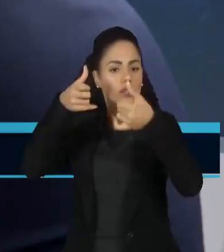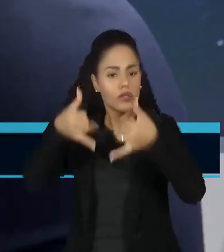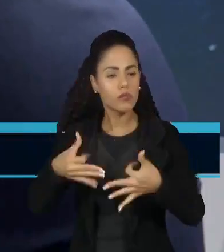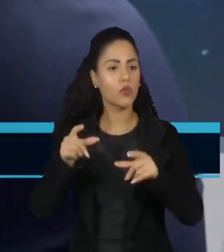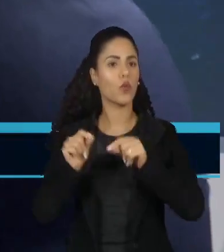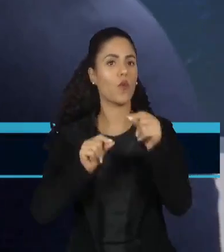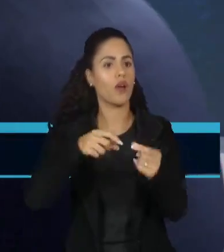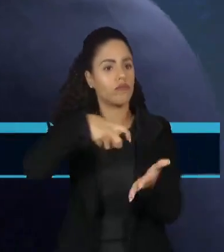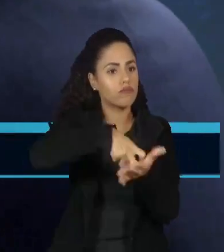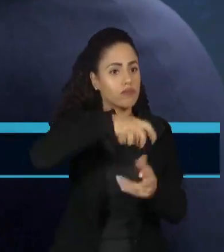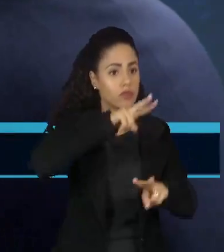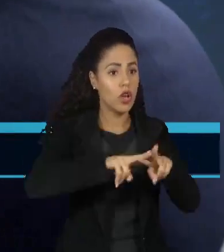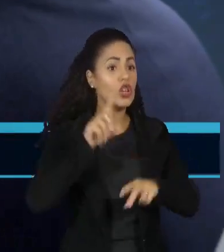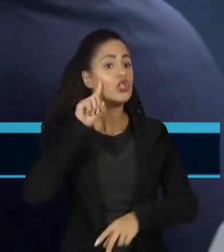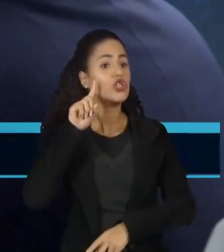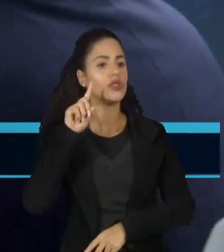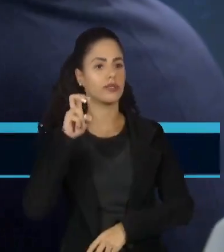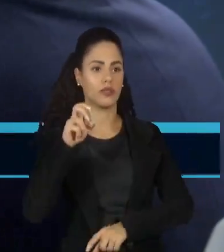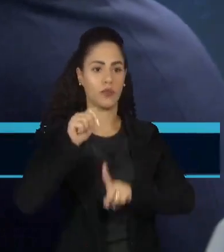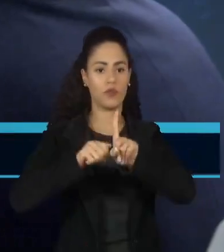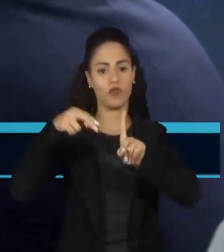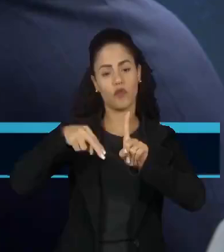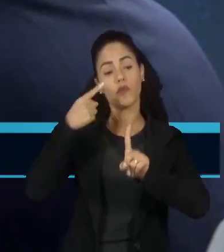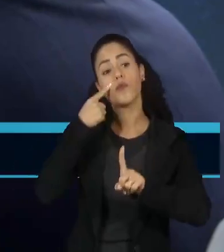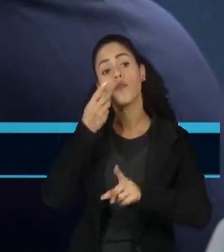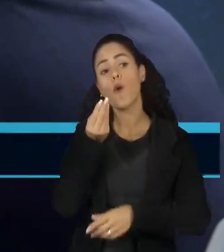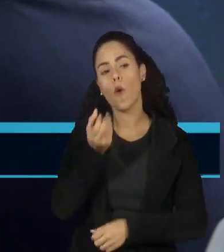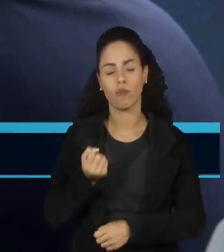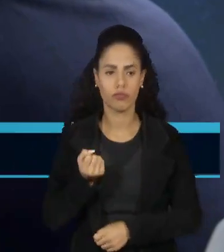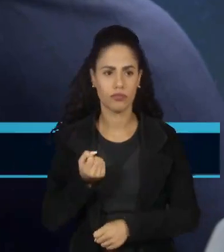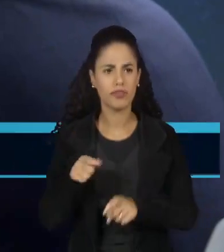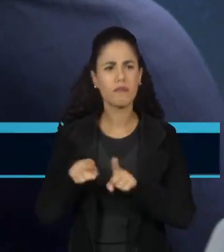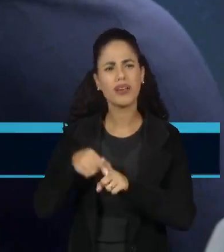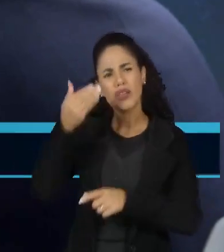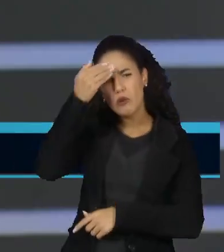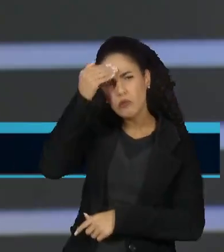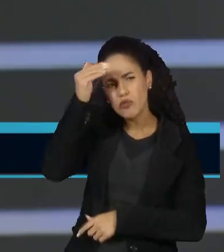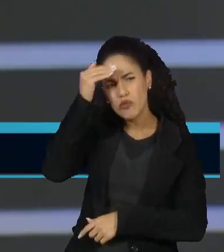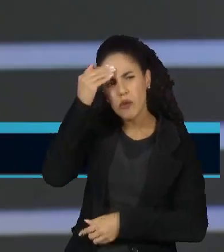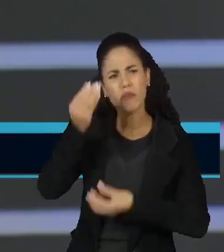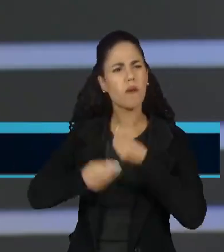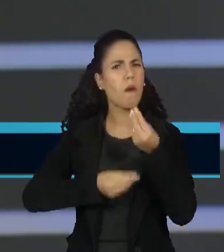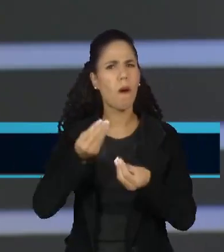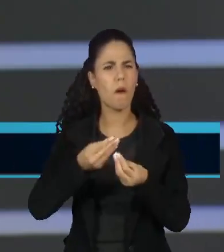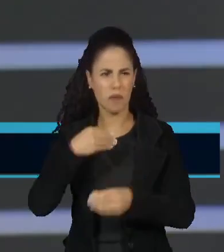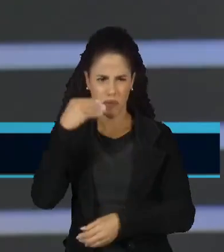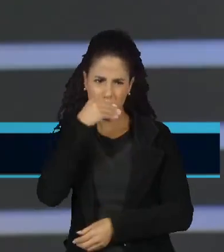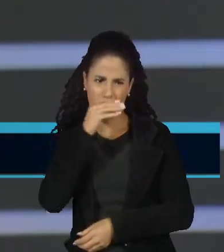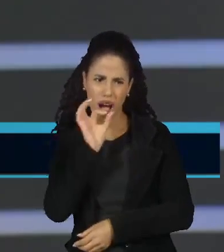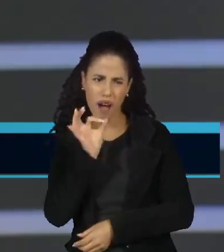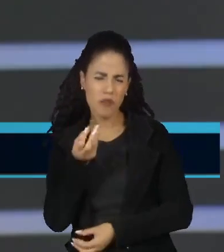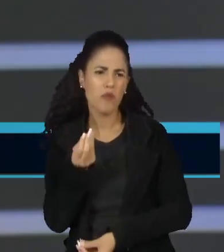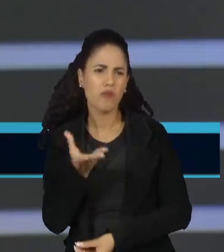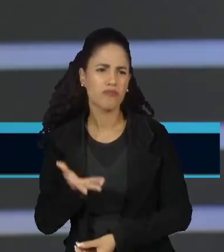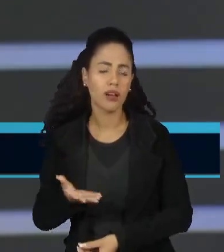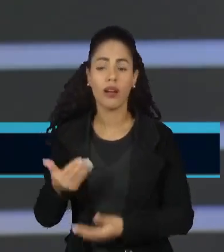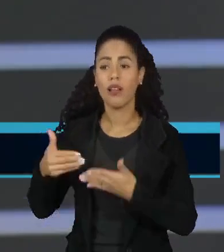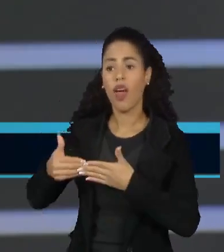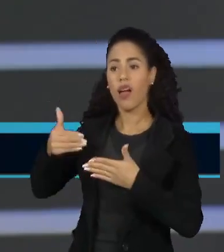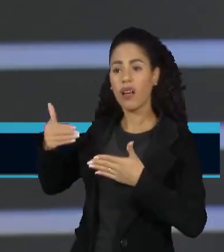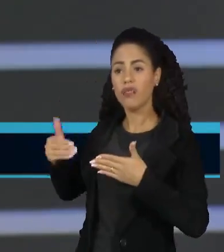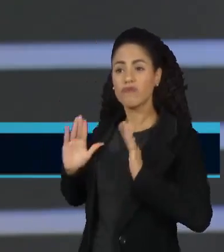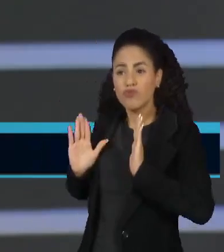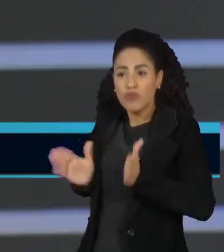mesmo no dia 5 de novembro, Trump enfraquece a democracia americana? Enfraquece desde lá de trás, né? Desde o seu